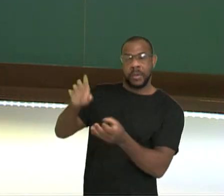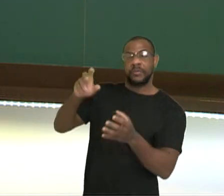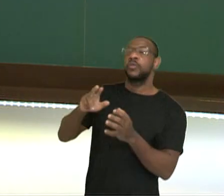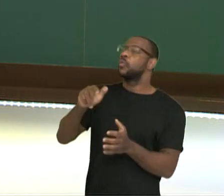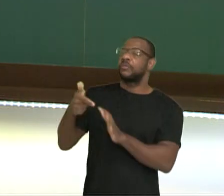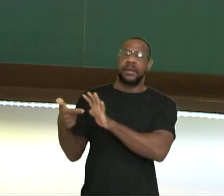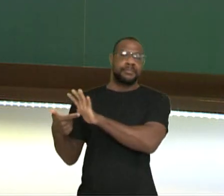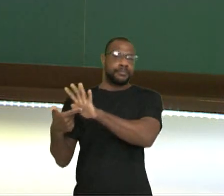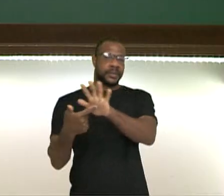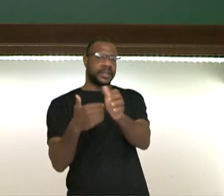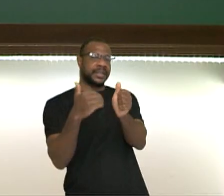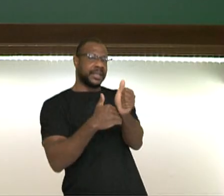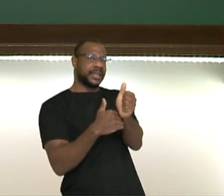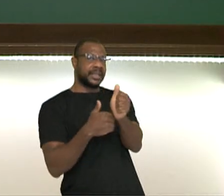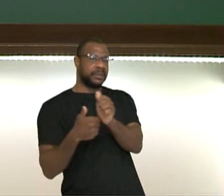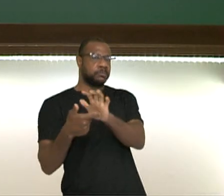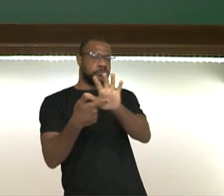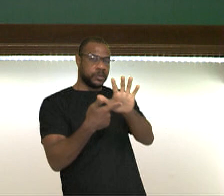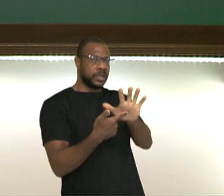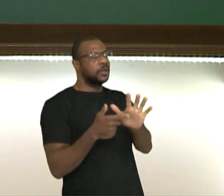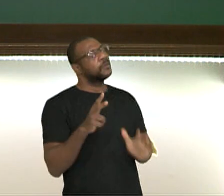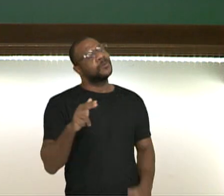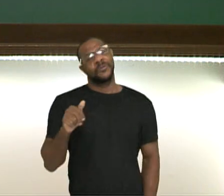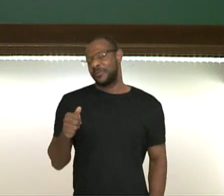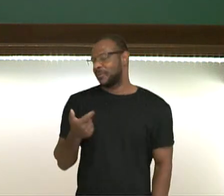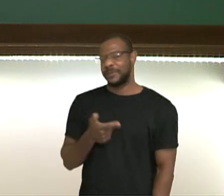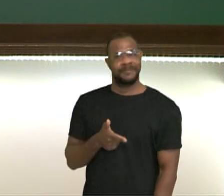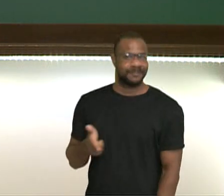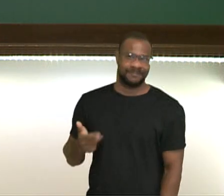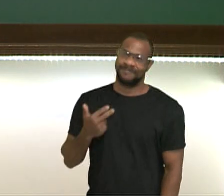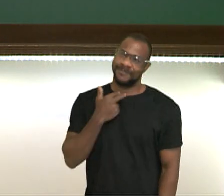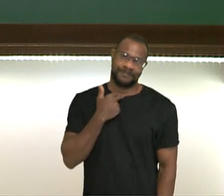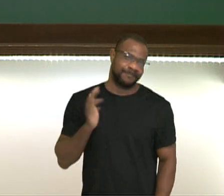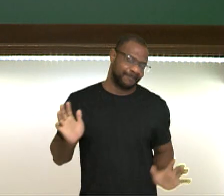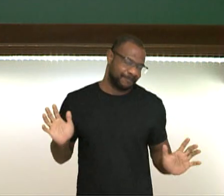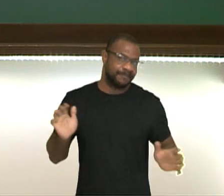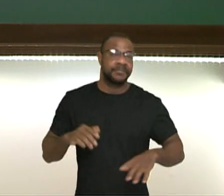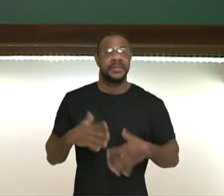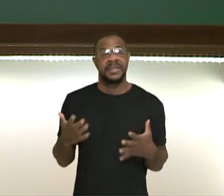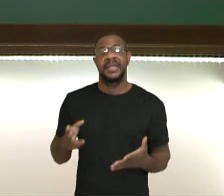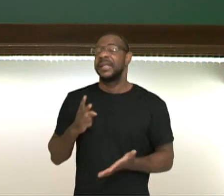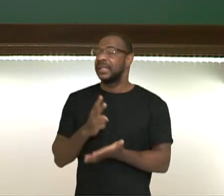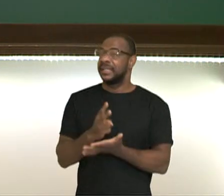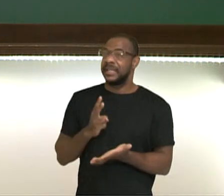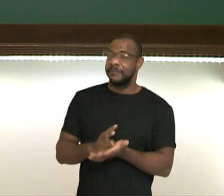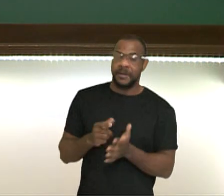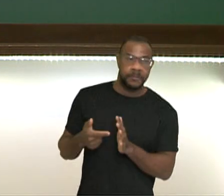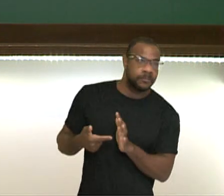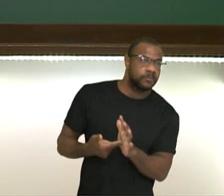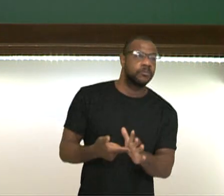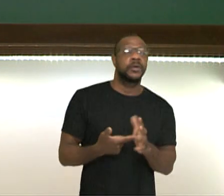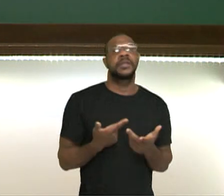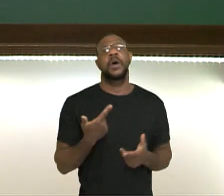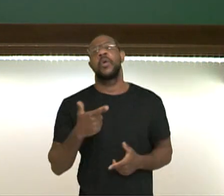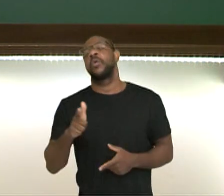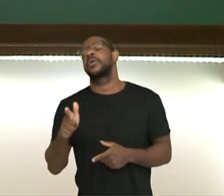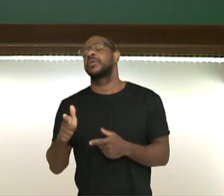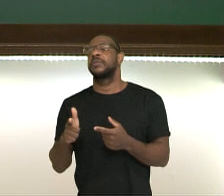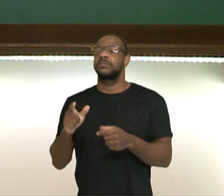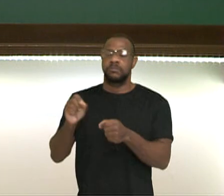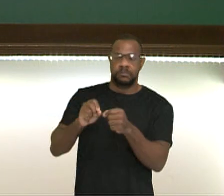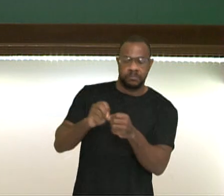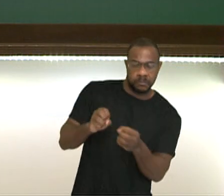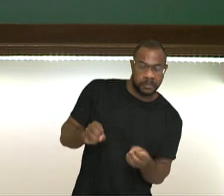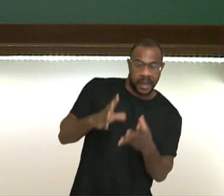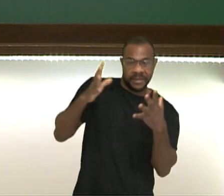segredos. Cada mágico tem os seus segredos e ele não vai revelar, né? Ele vai sempre trazer, aprimorar outros truques